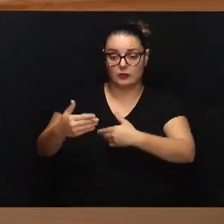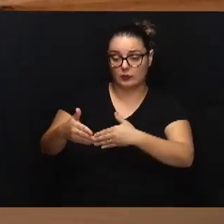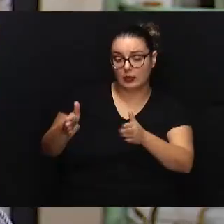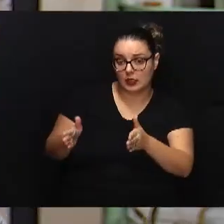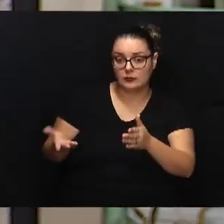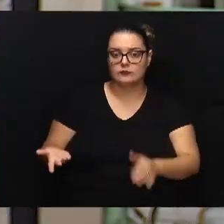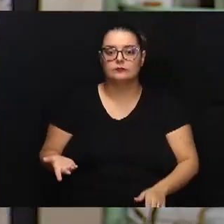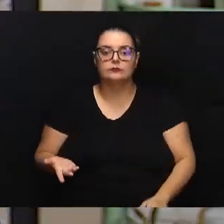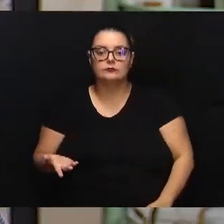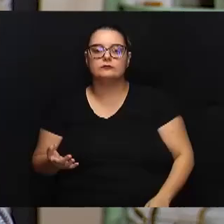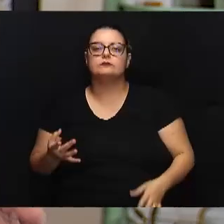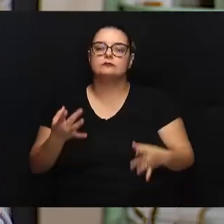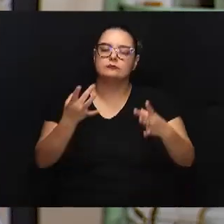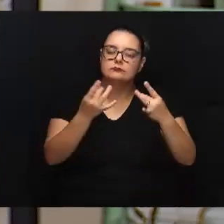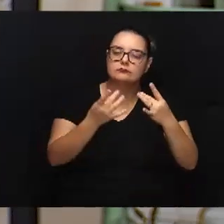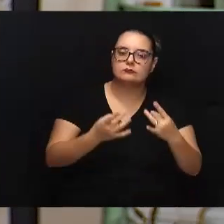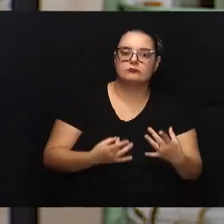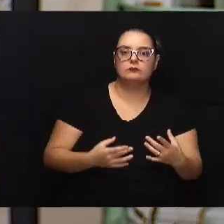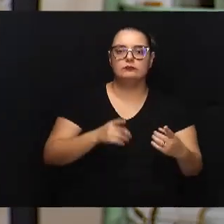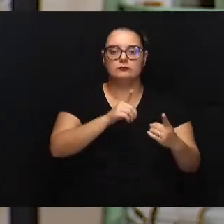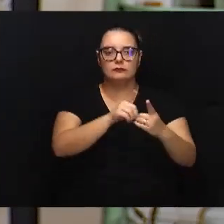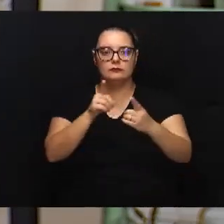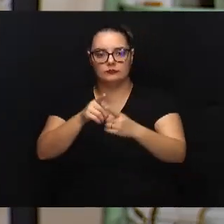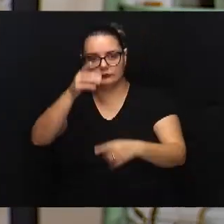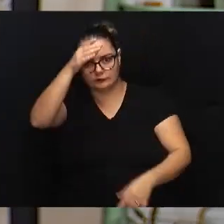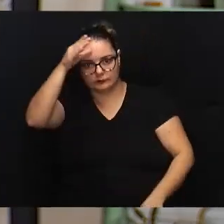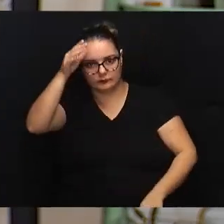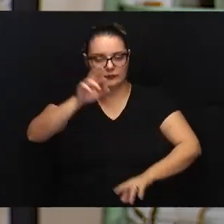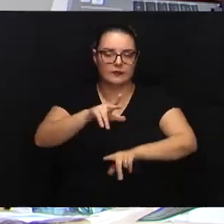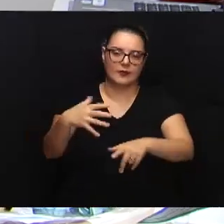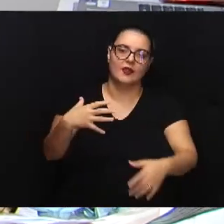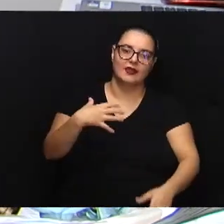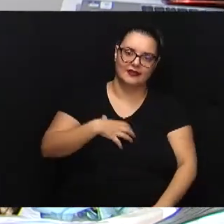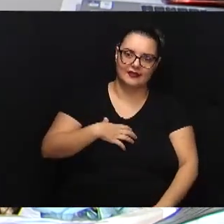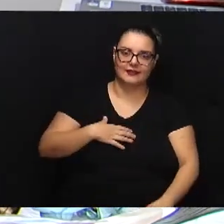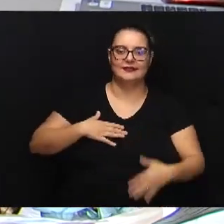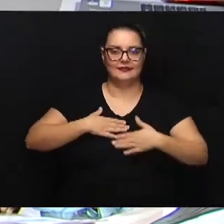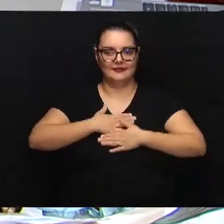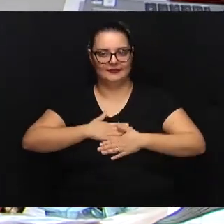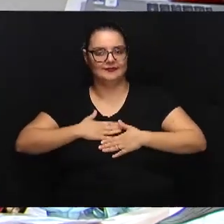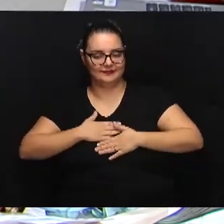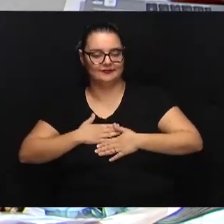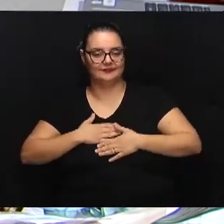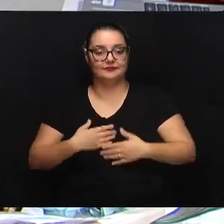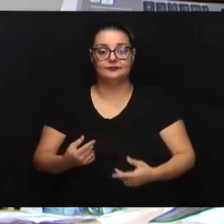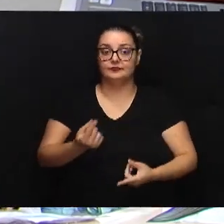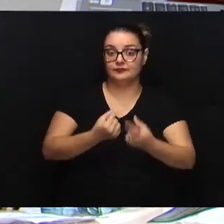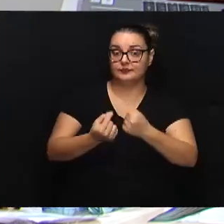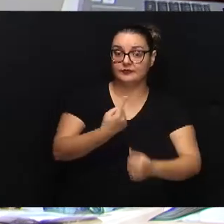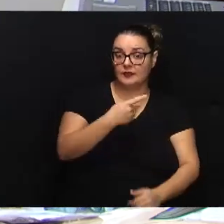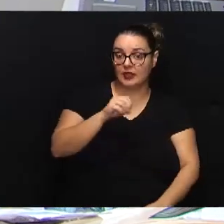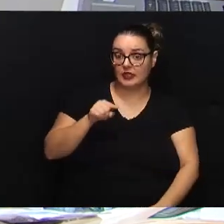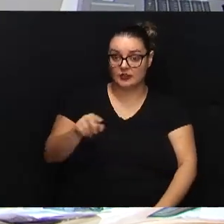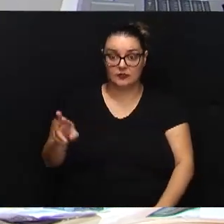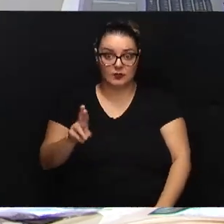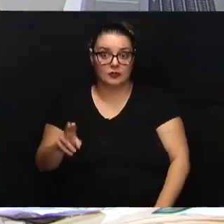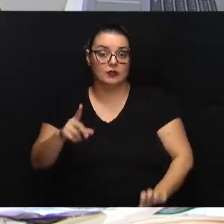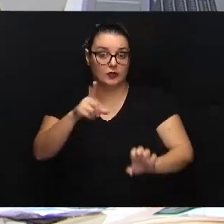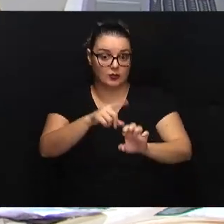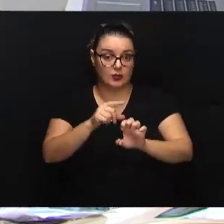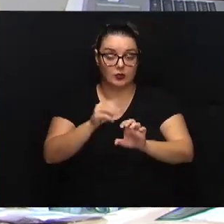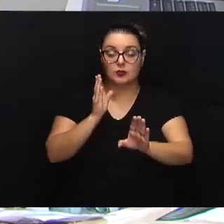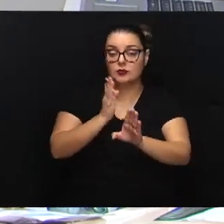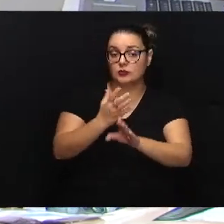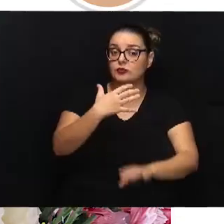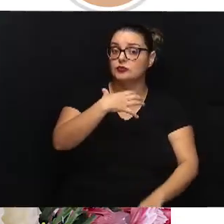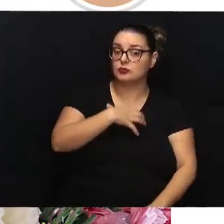navegando aí para poder atender esse cliente de várias maneiras e ele ficar satisfeito. Faturando R$10.000, a empreendedora encontrou uma forma de unir